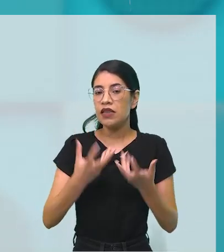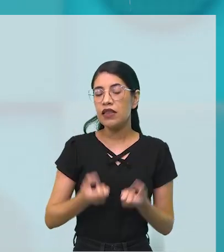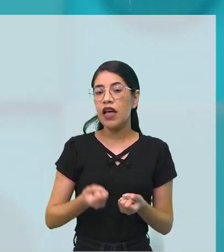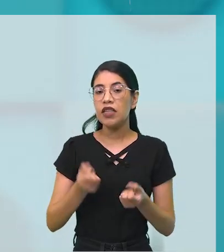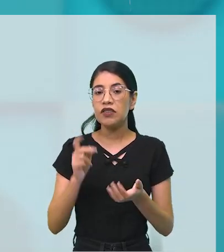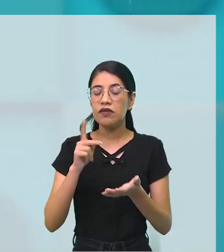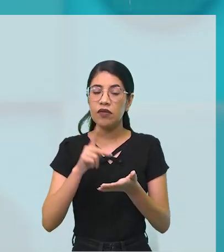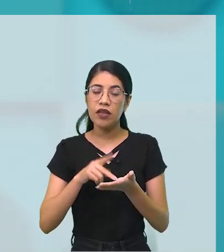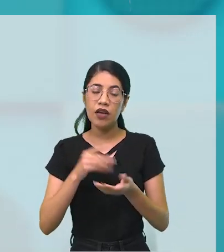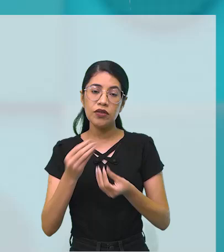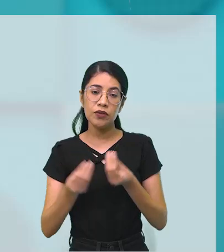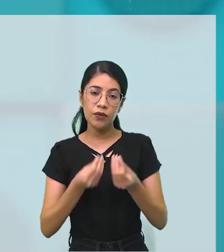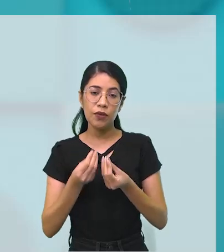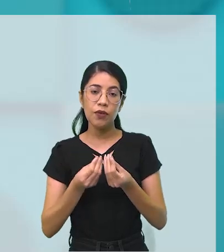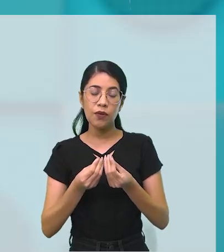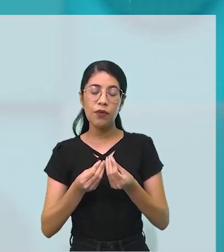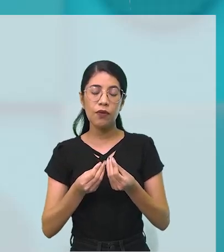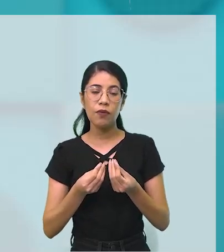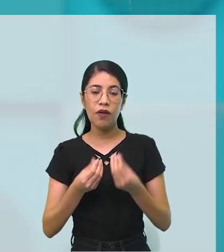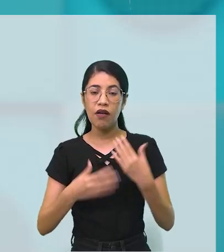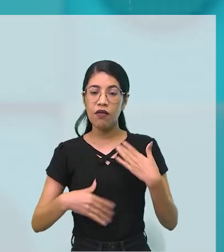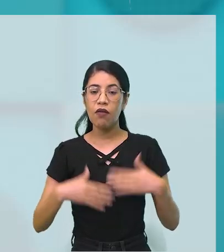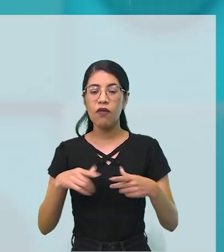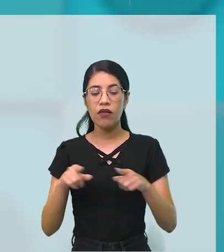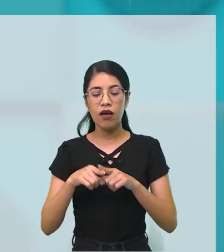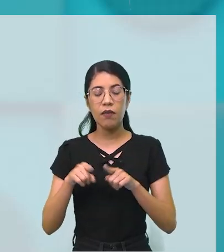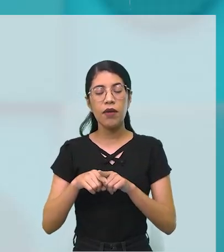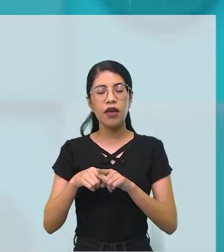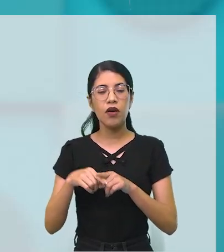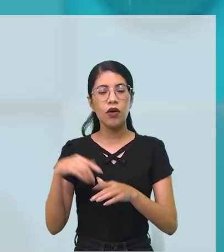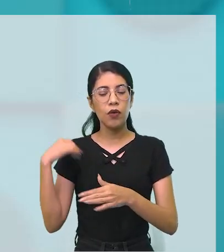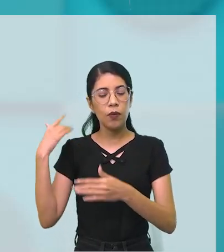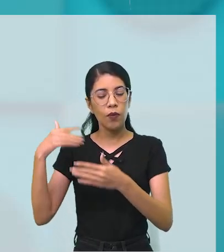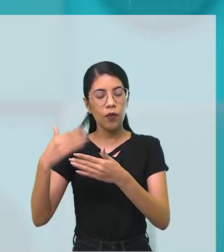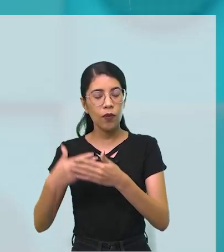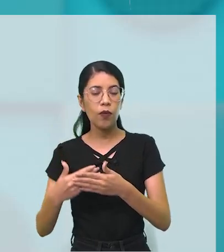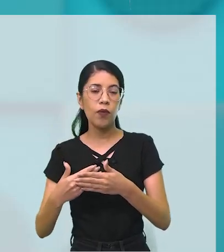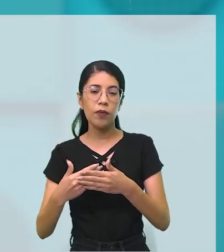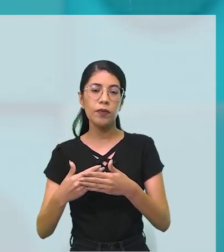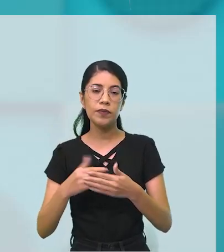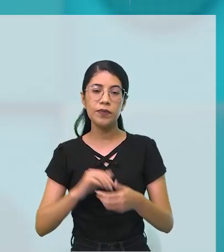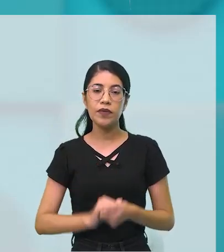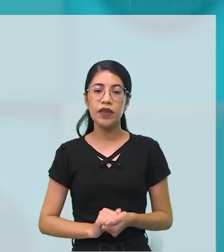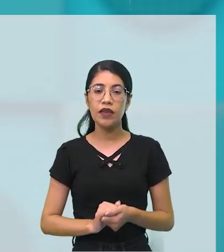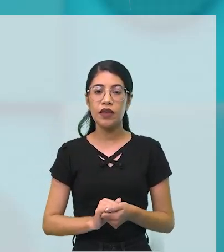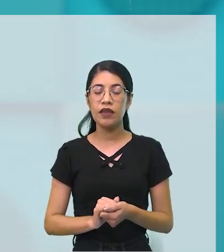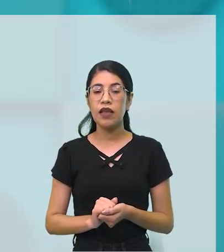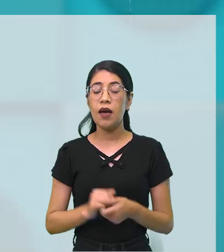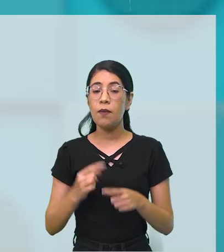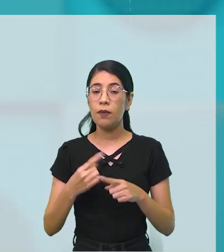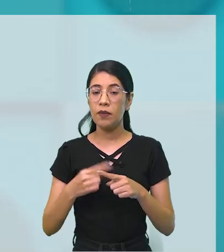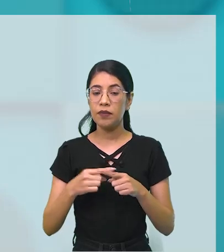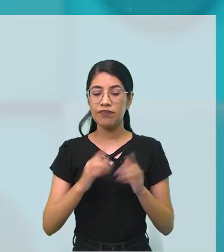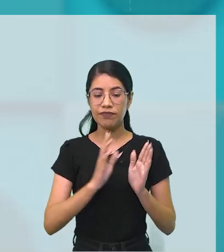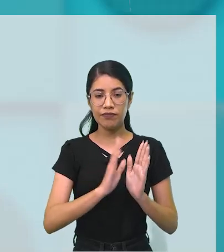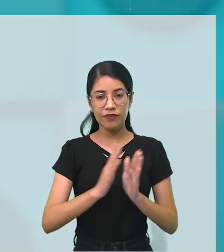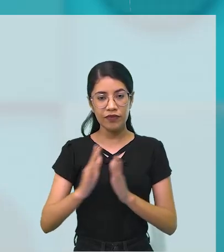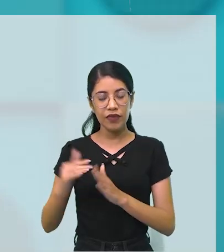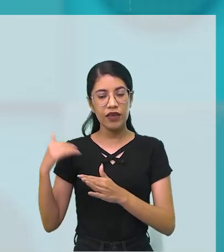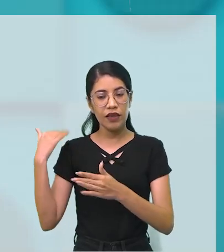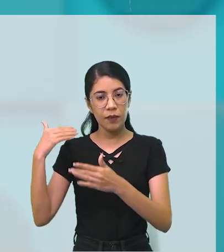e perceber a importância dessa passagem de tempo. Por mais que eu diga que eu sinta dificuldade em envelhecer, mas a passagem de tempo